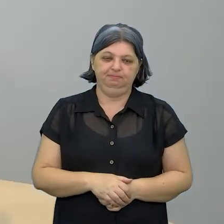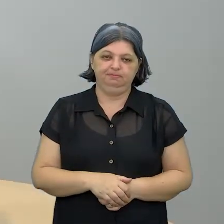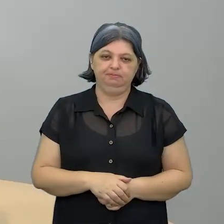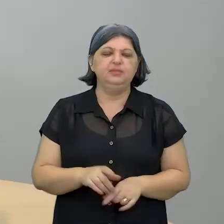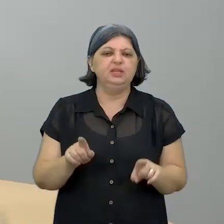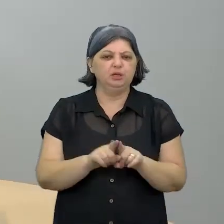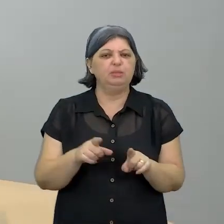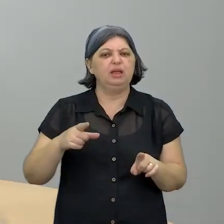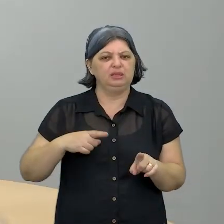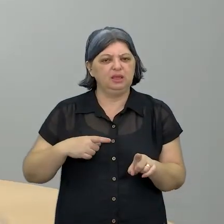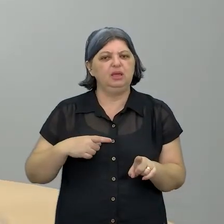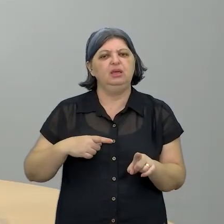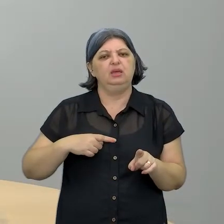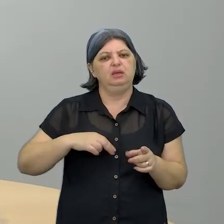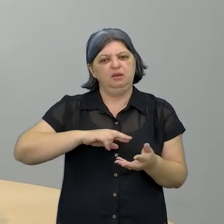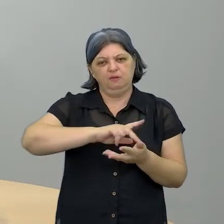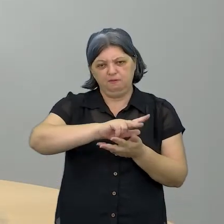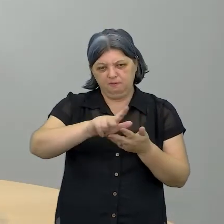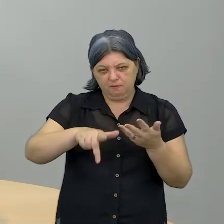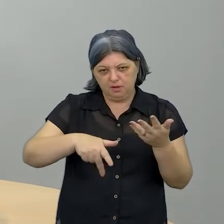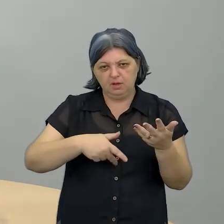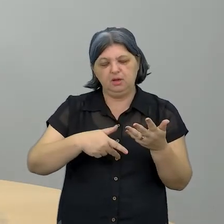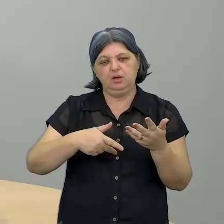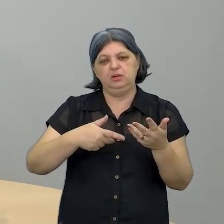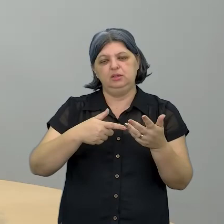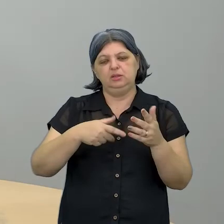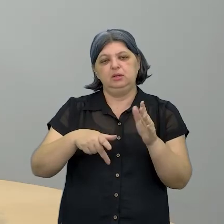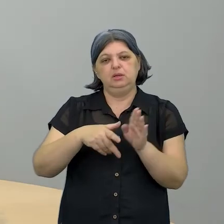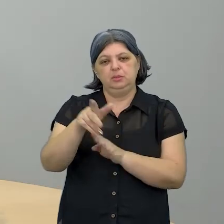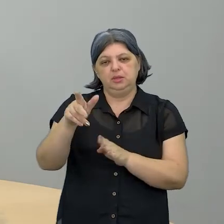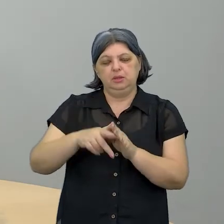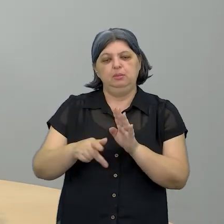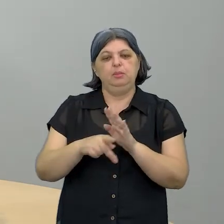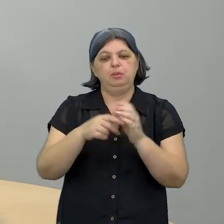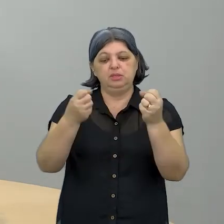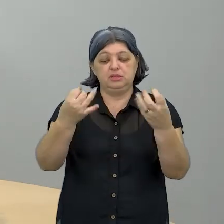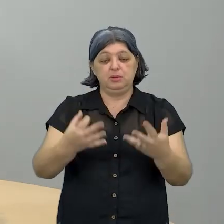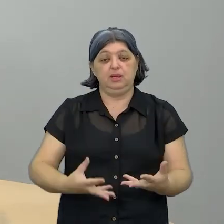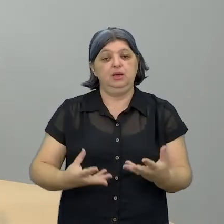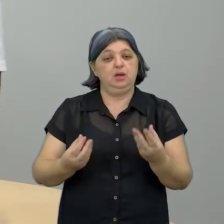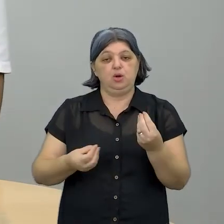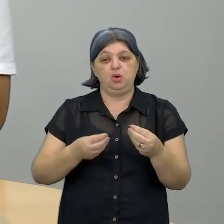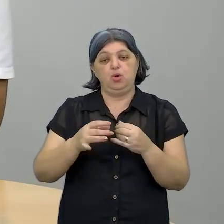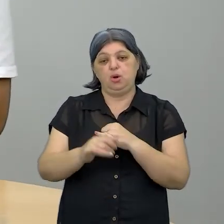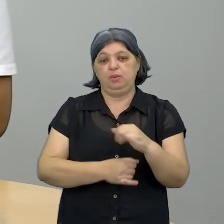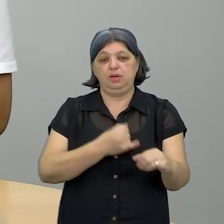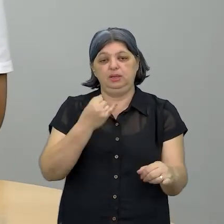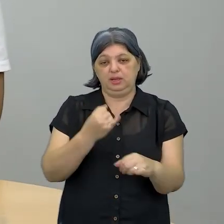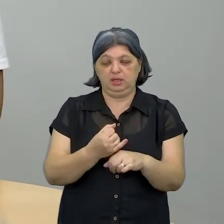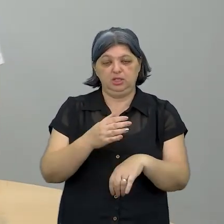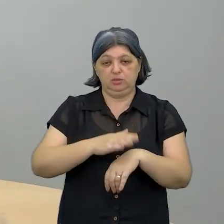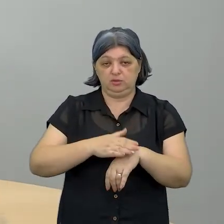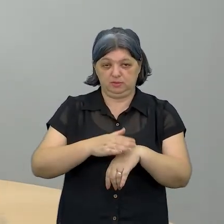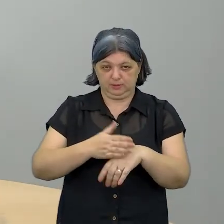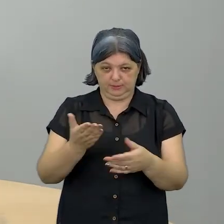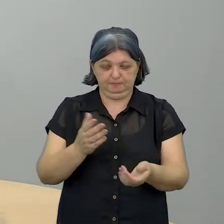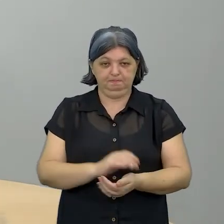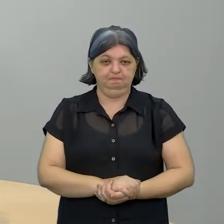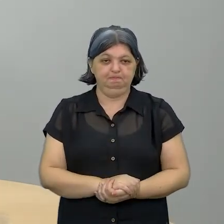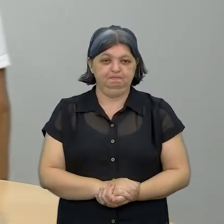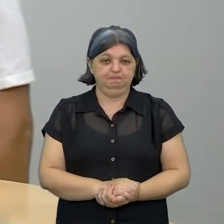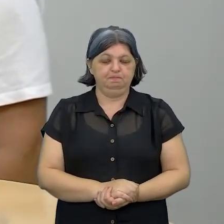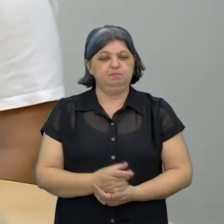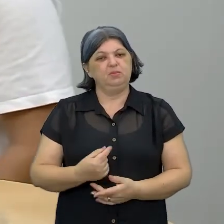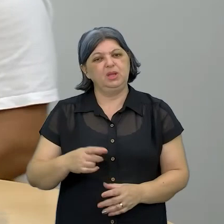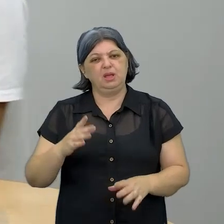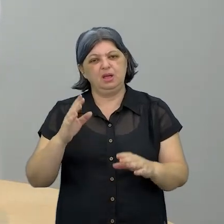tem bastante tutoriais aí na internet a respeito disso, tá? Mas imaginando minha casa construída, ela ficaria